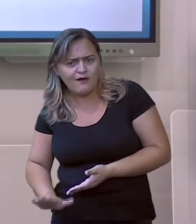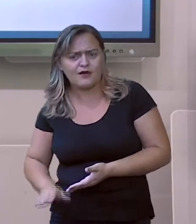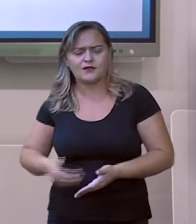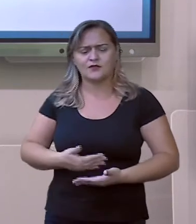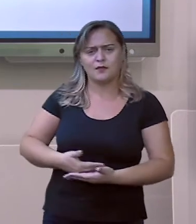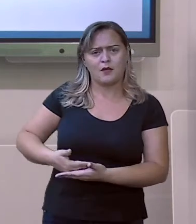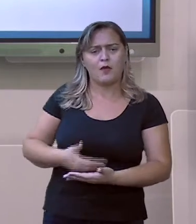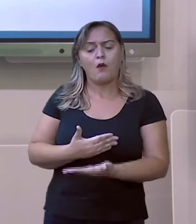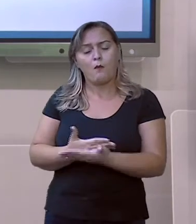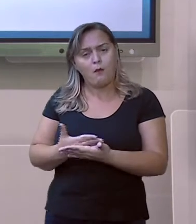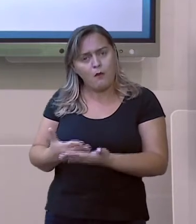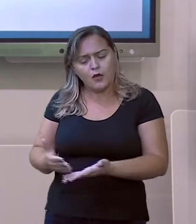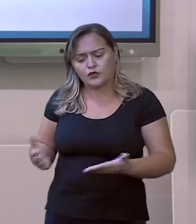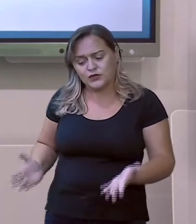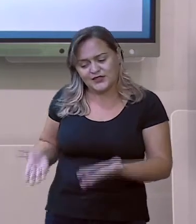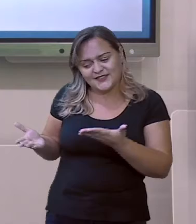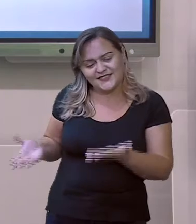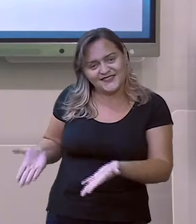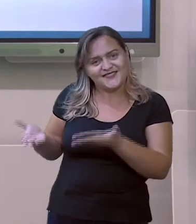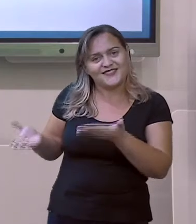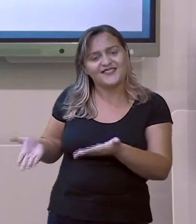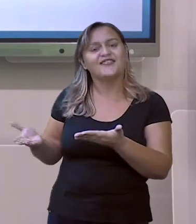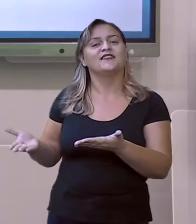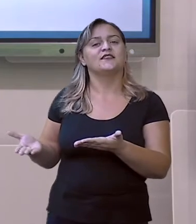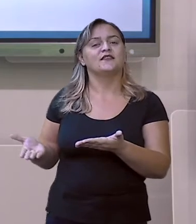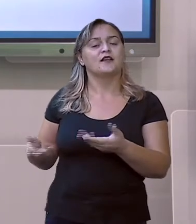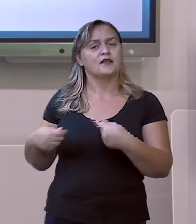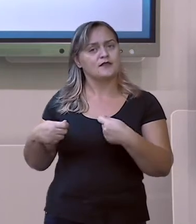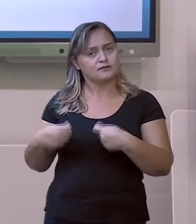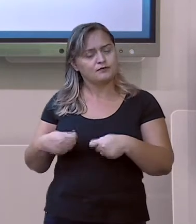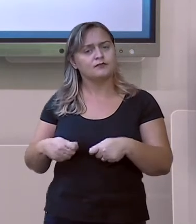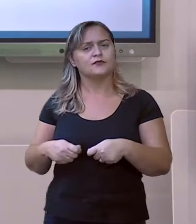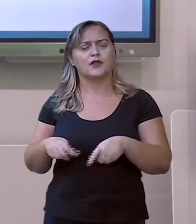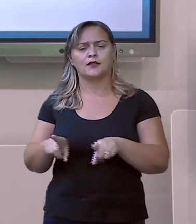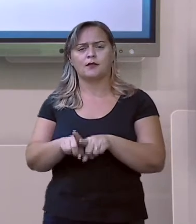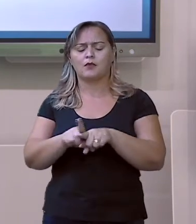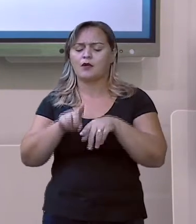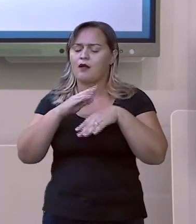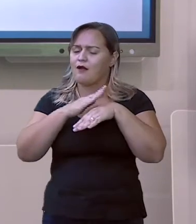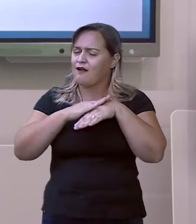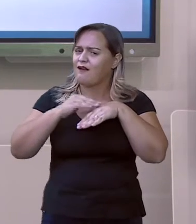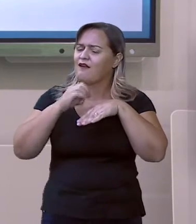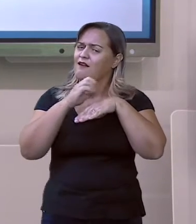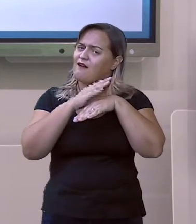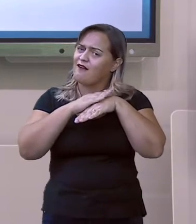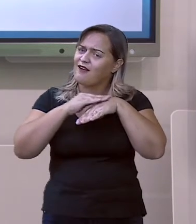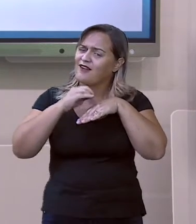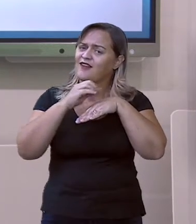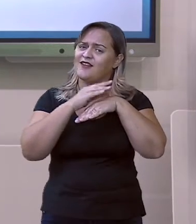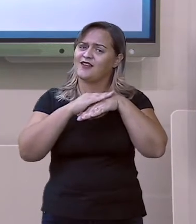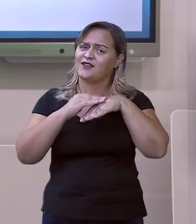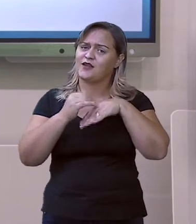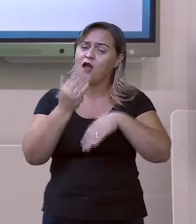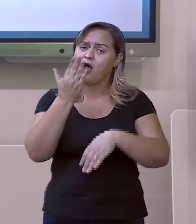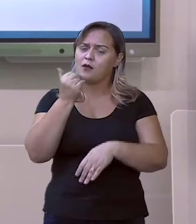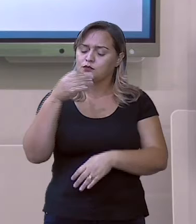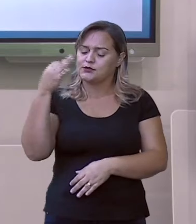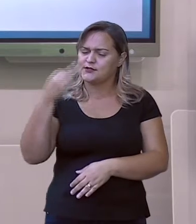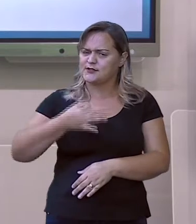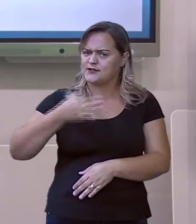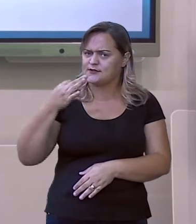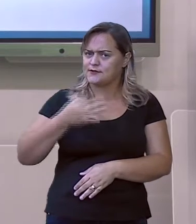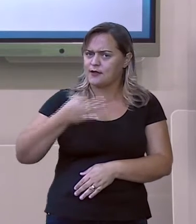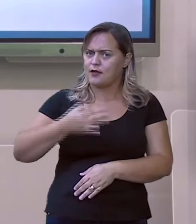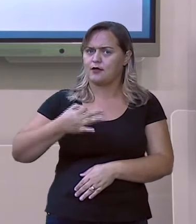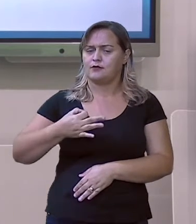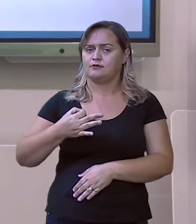as outras, essa criança precisa muito de carinho, de uma alimentação adequada, de cuidados com a saúde e de